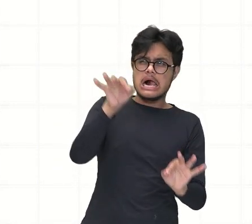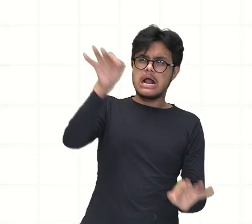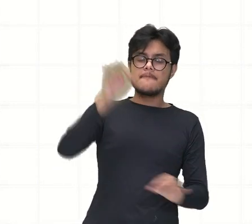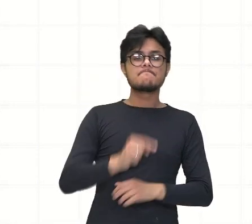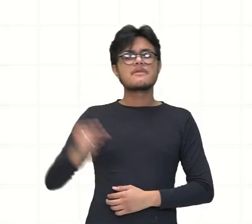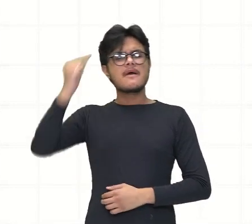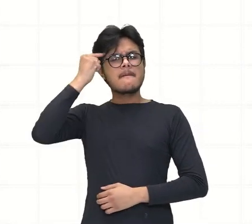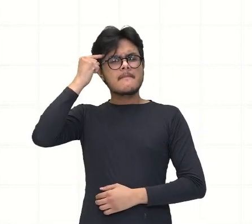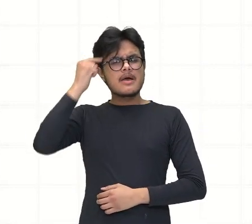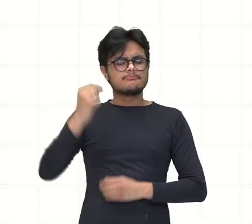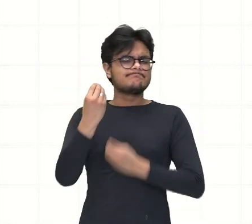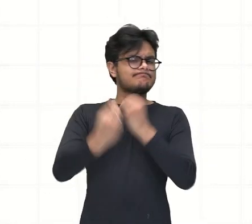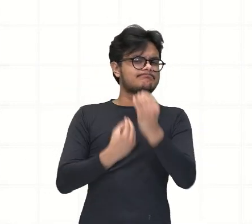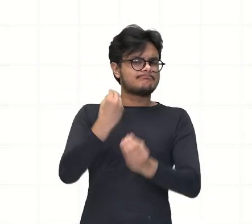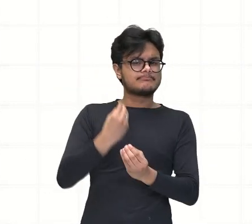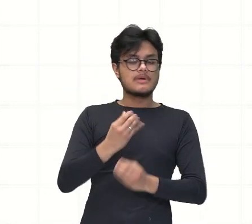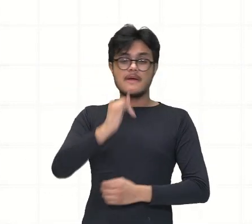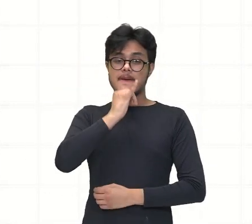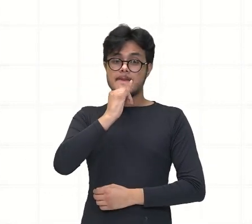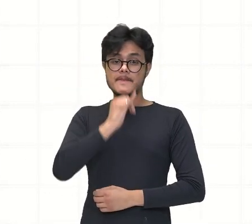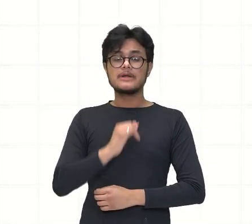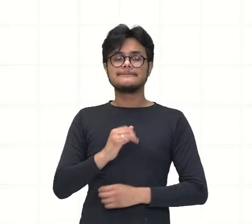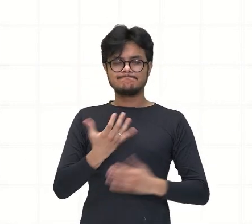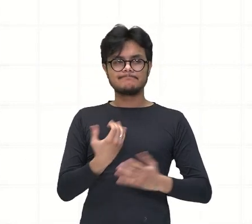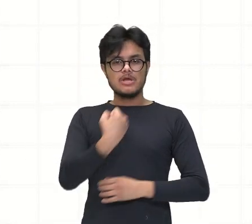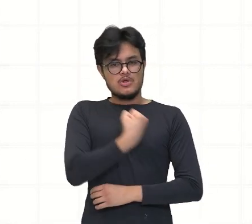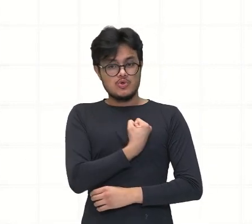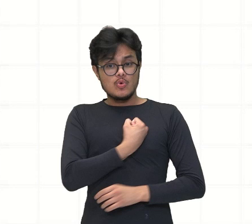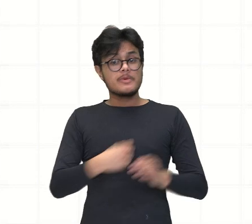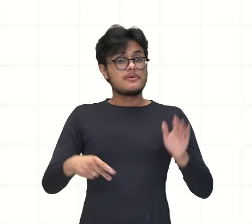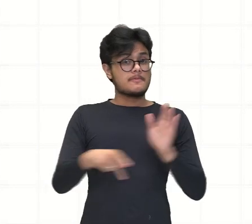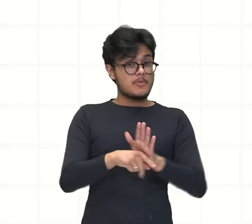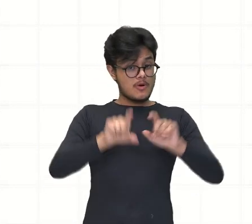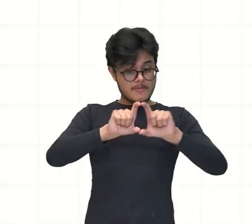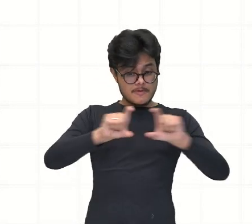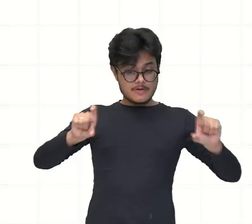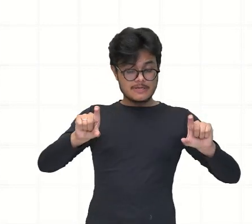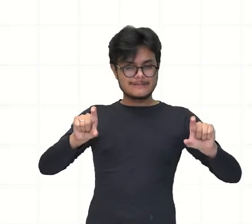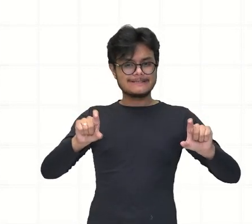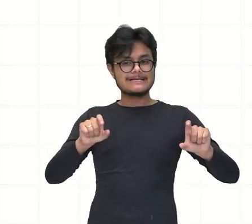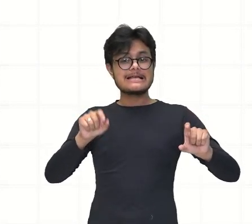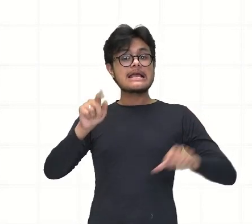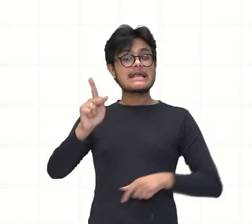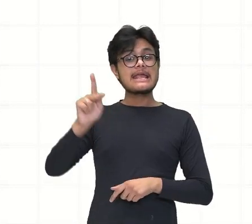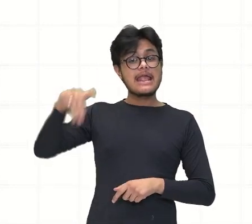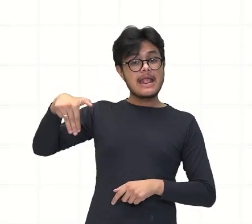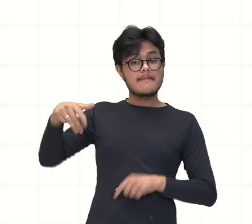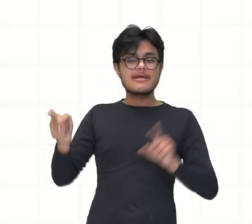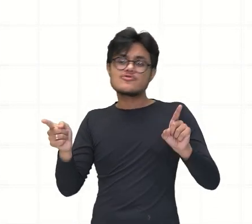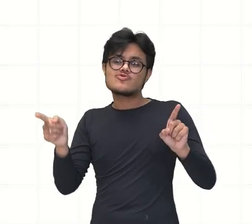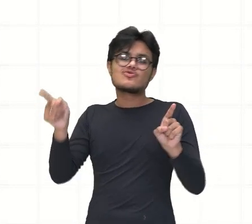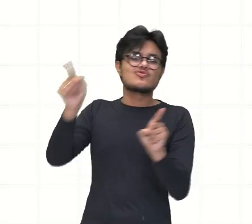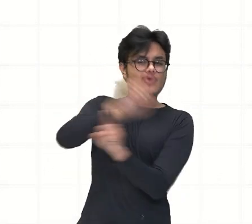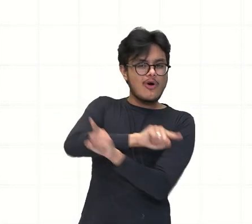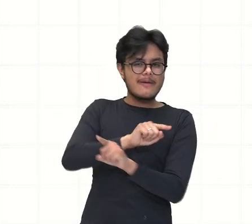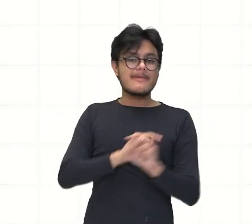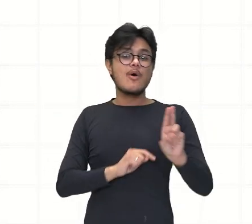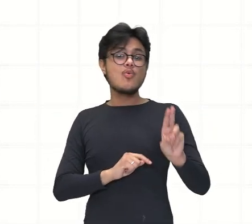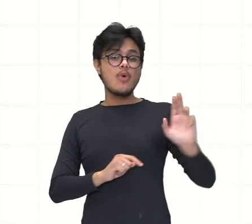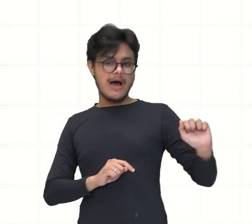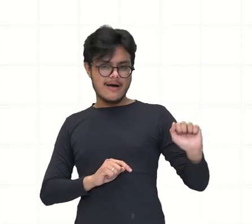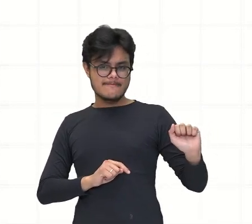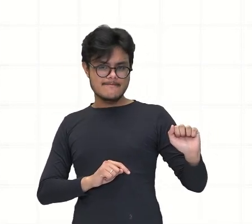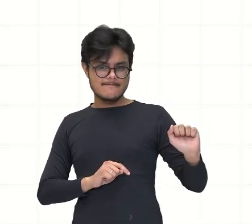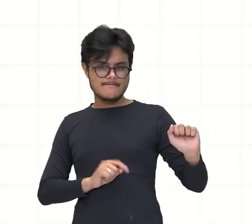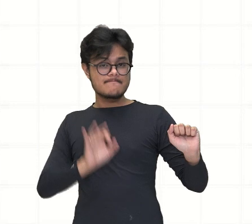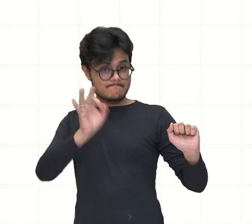para colocar essa unidade, né, essa distância, em unidades astronômicas.